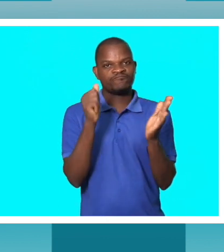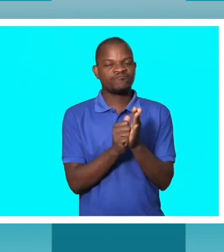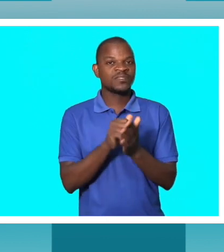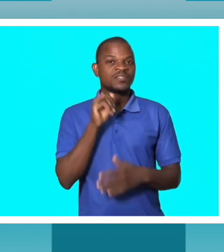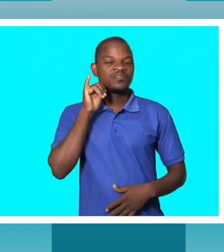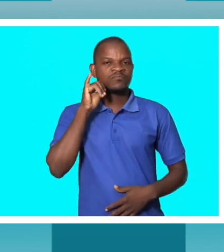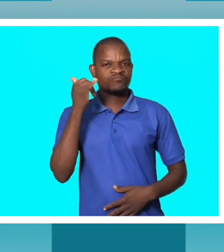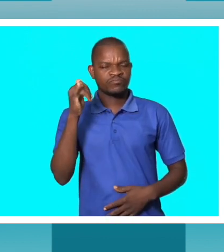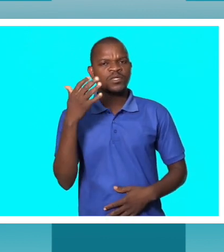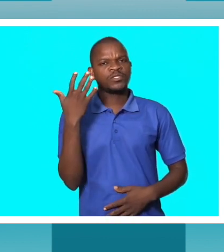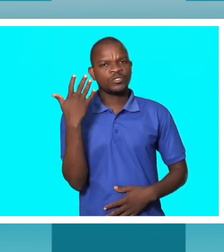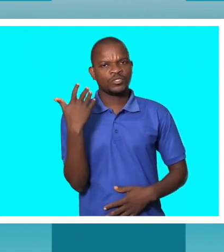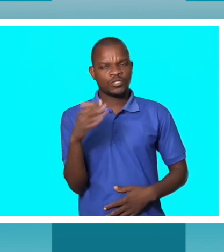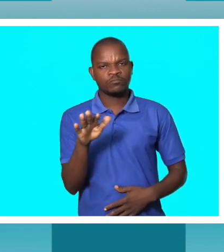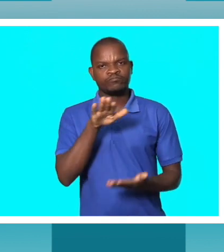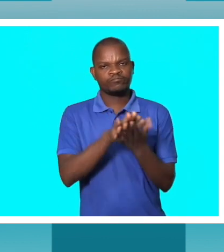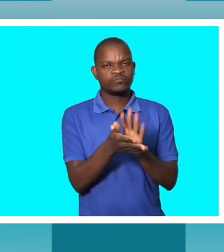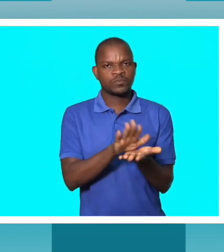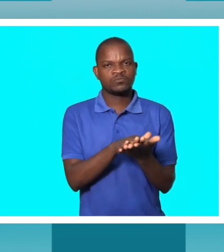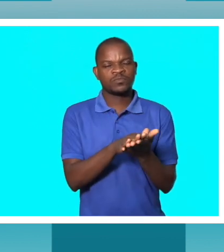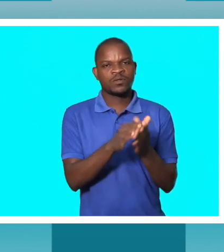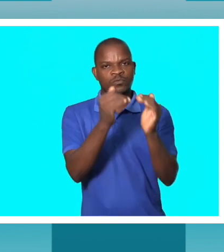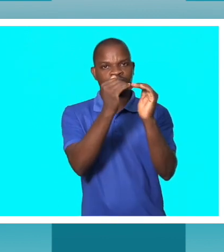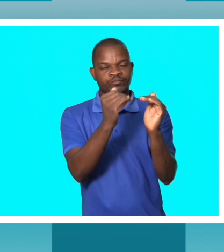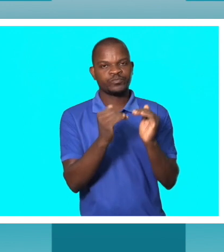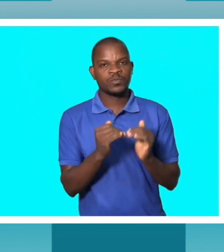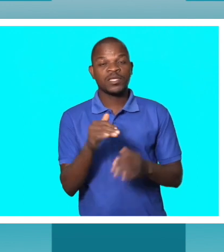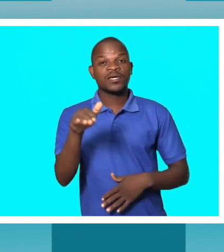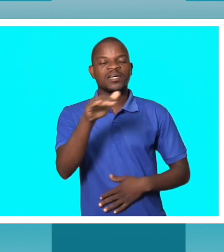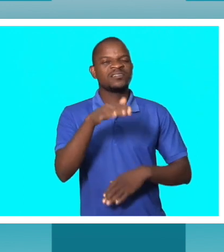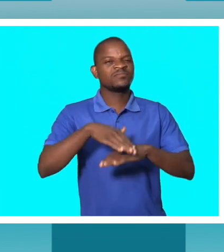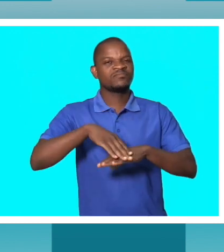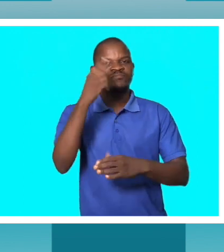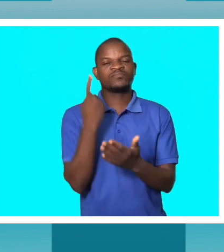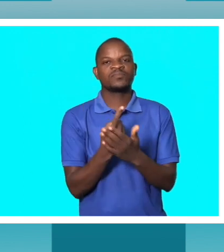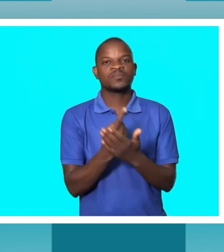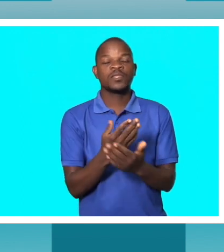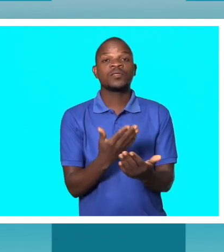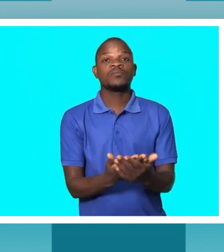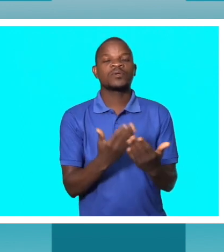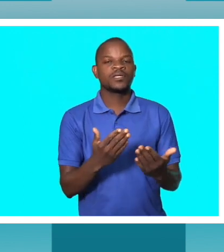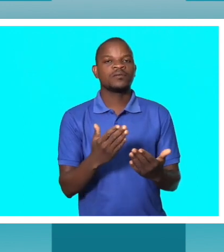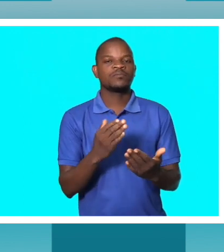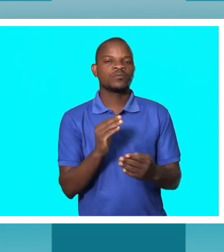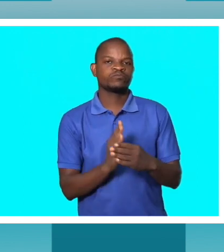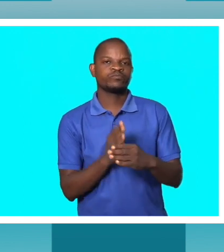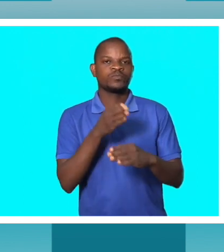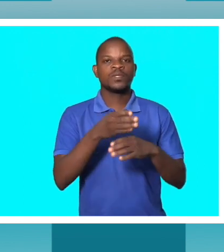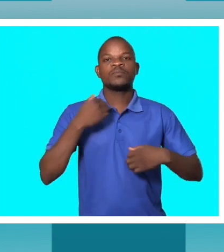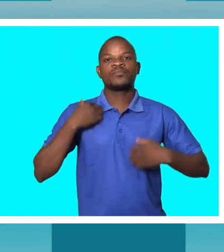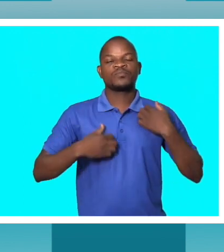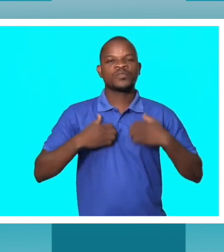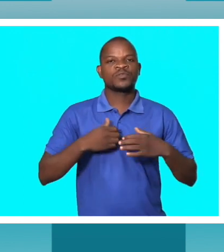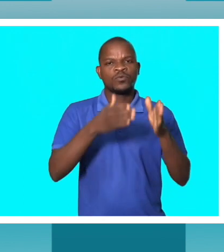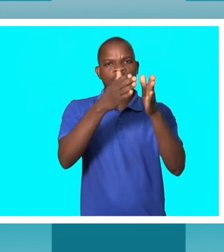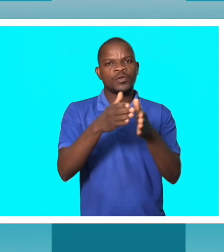Filipe Nunes, já tem no seu manifesto áreas prioritárias que visam responder às preocupações